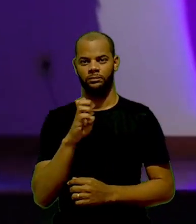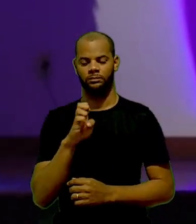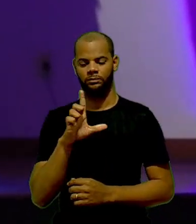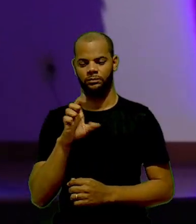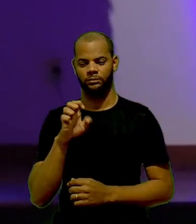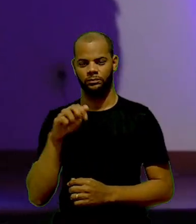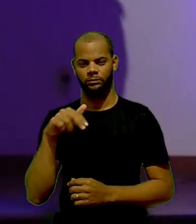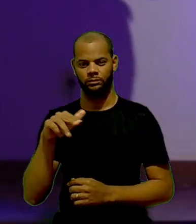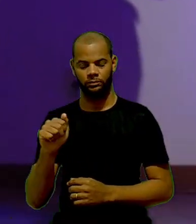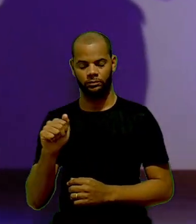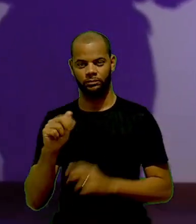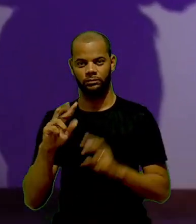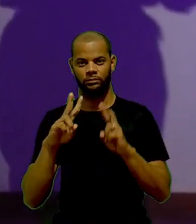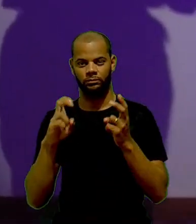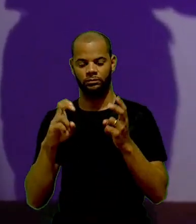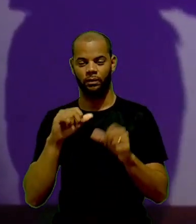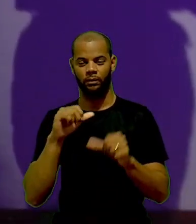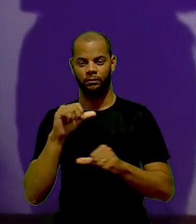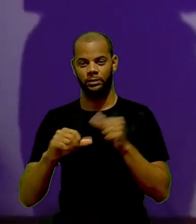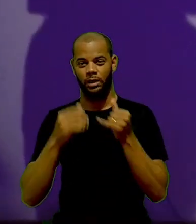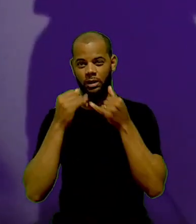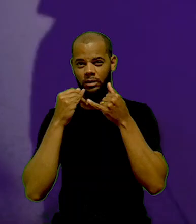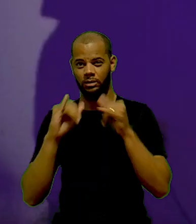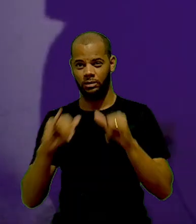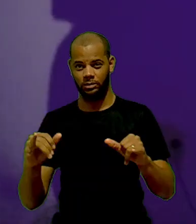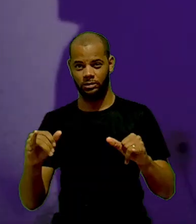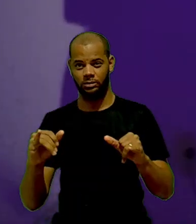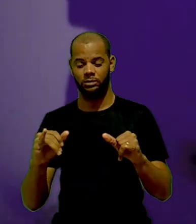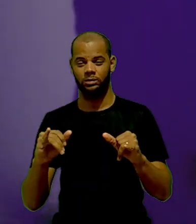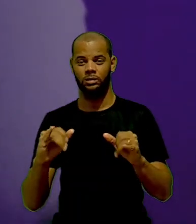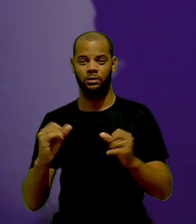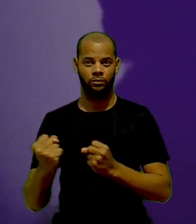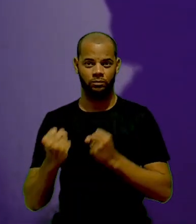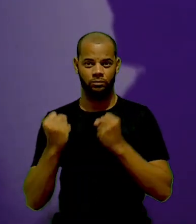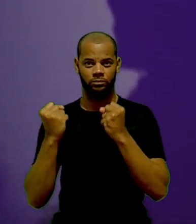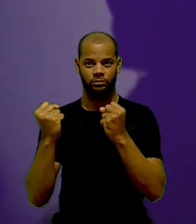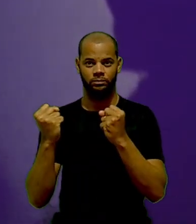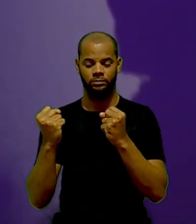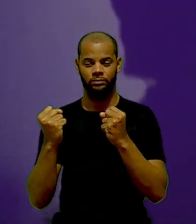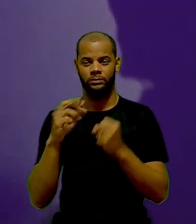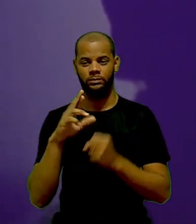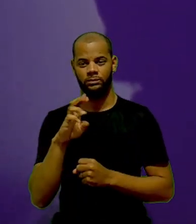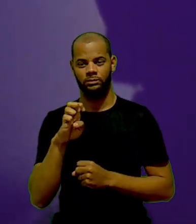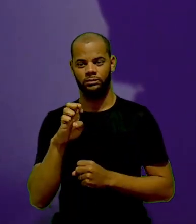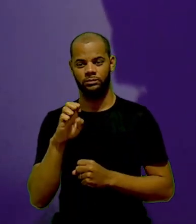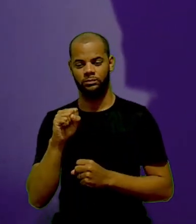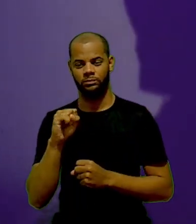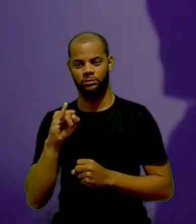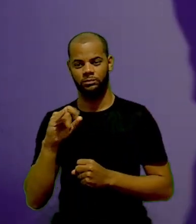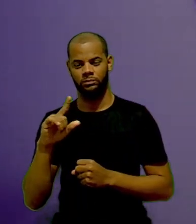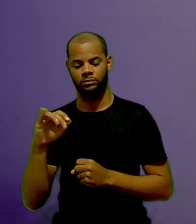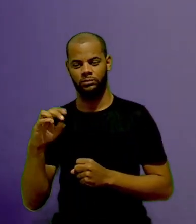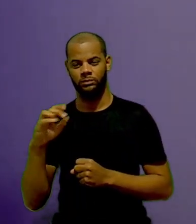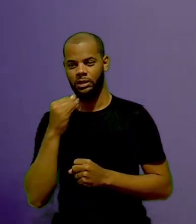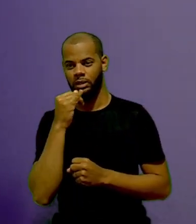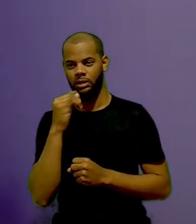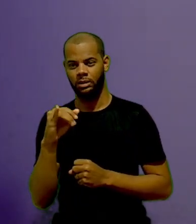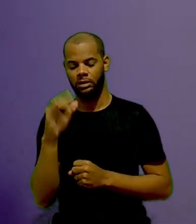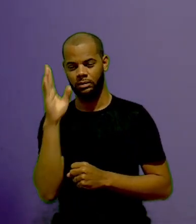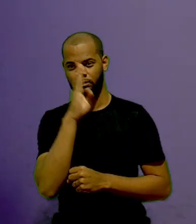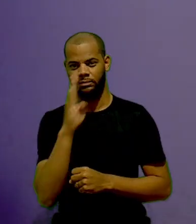Naspolini. O tema: virada energética e fortalecimento da resiliência do sistema elétrico brasileiro.